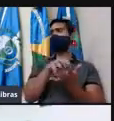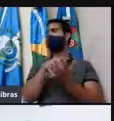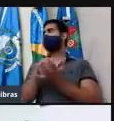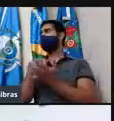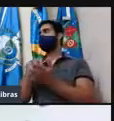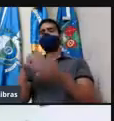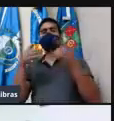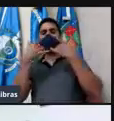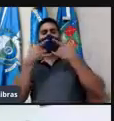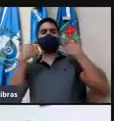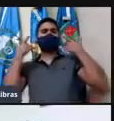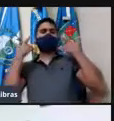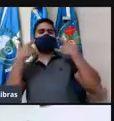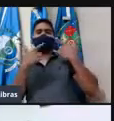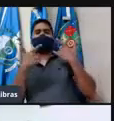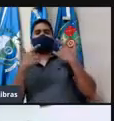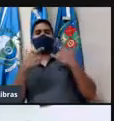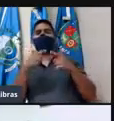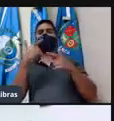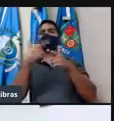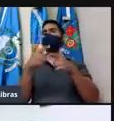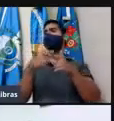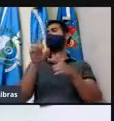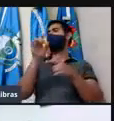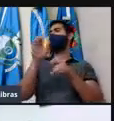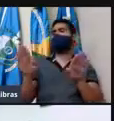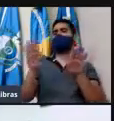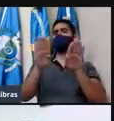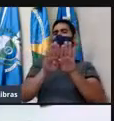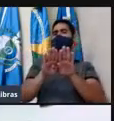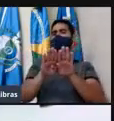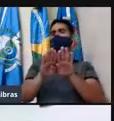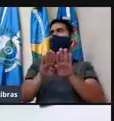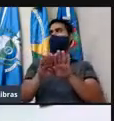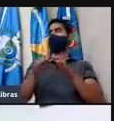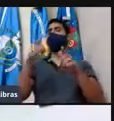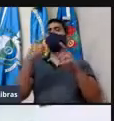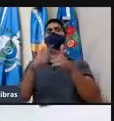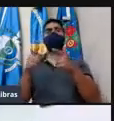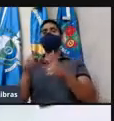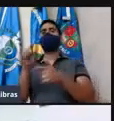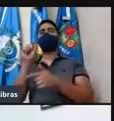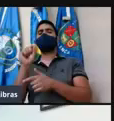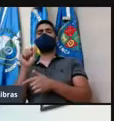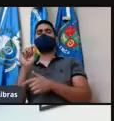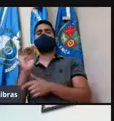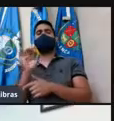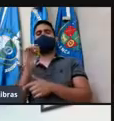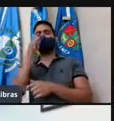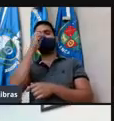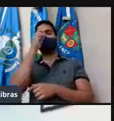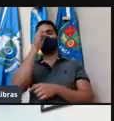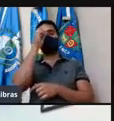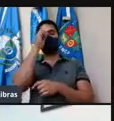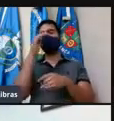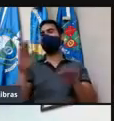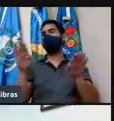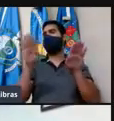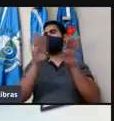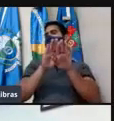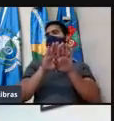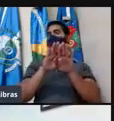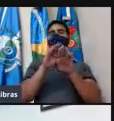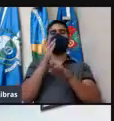sem máscara. O problema não é somente a barreira fiscal. O problema não é... Você não precisa fechar